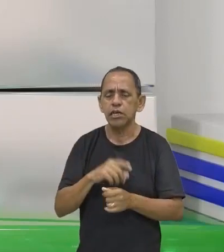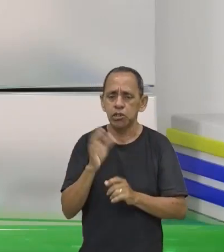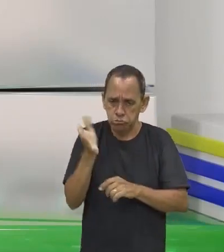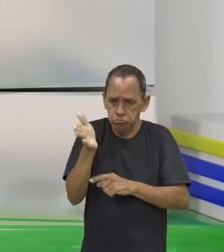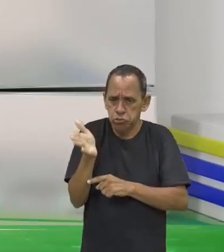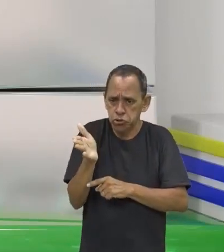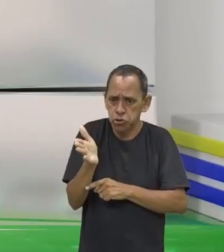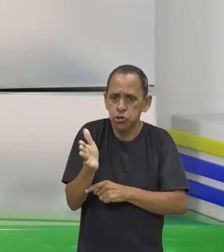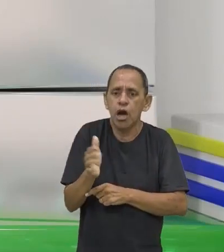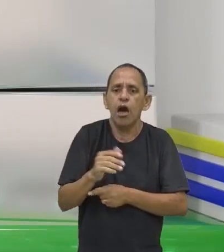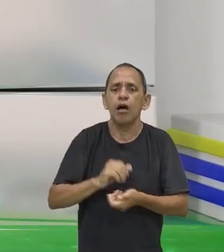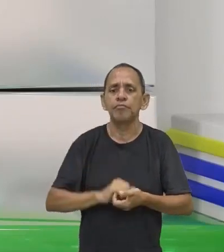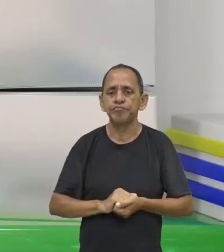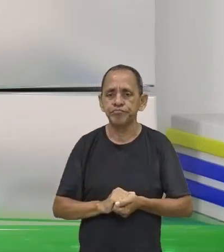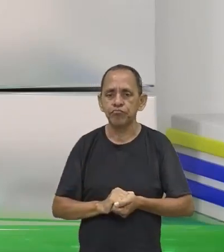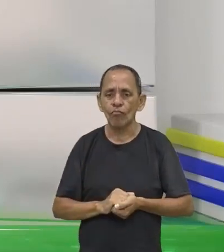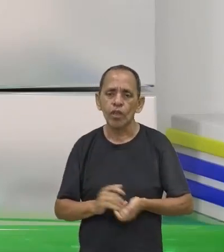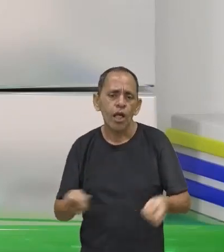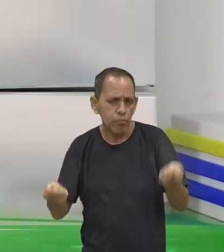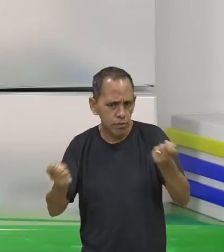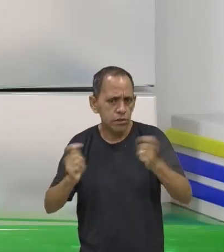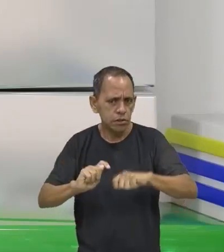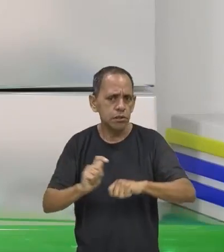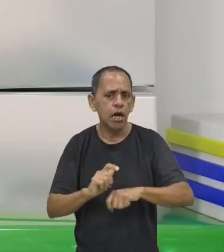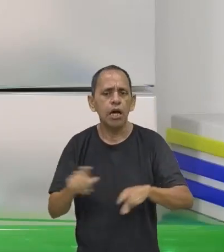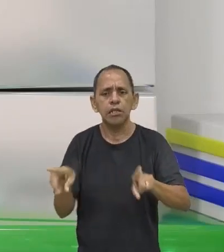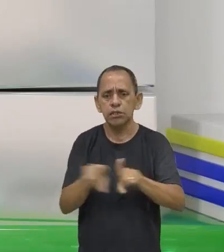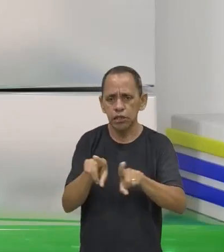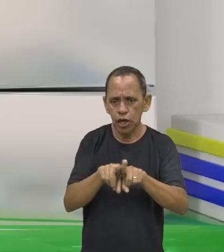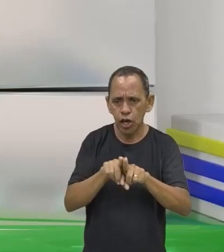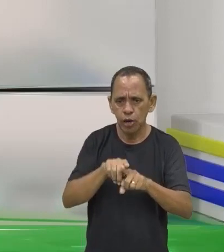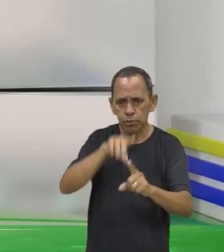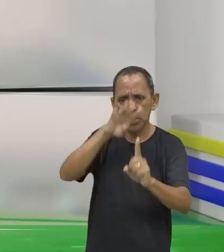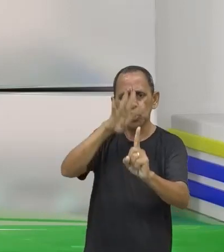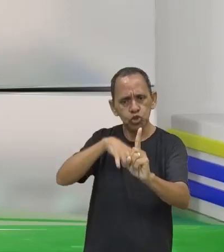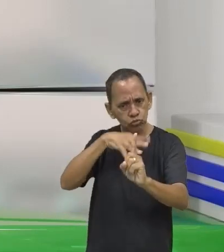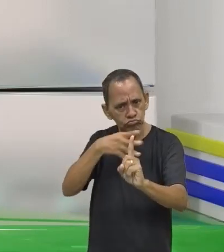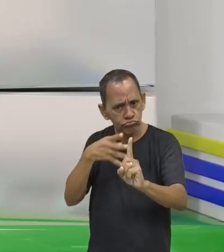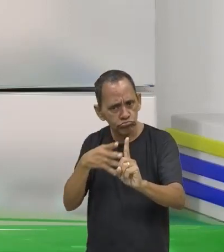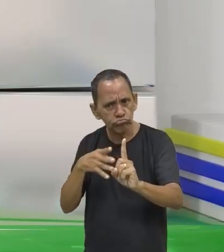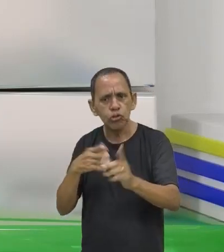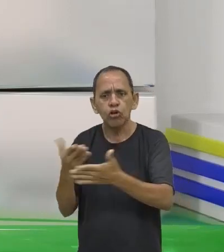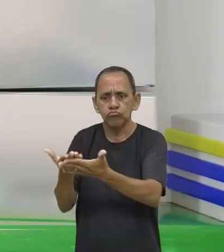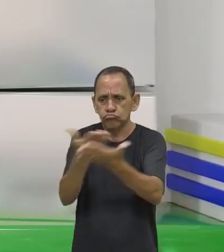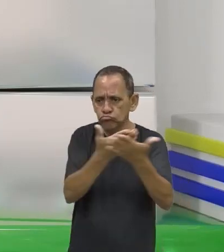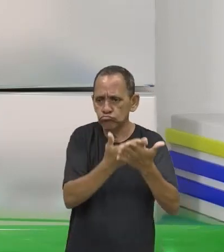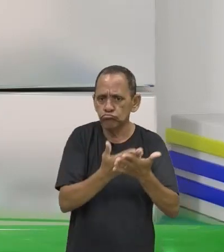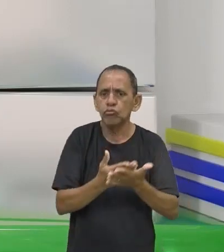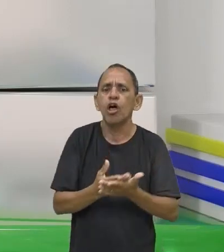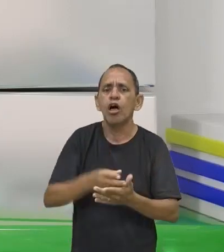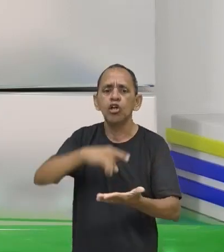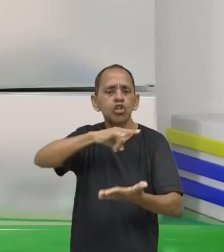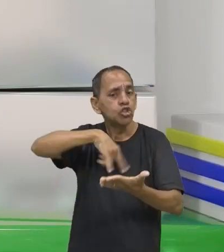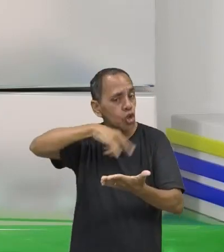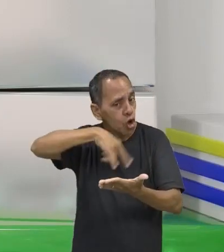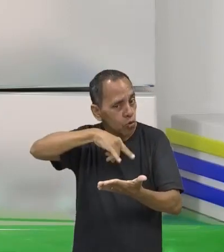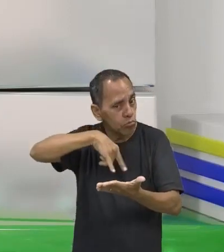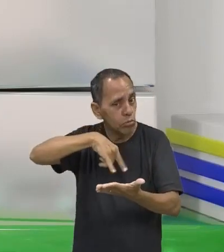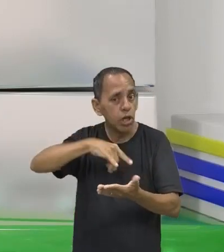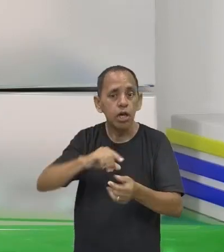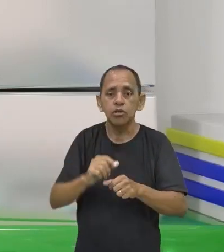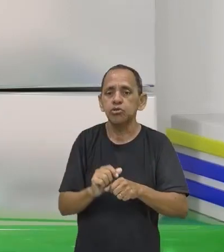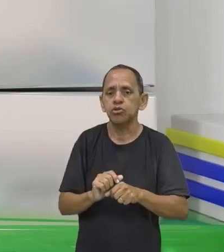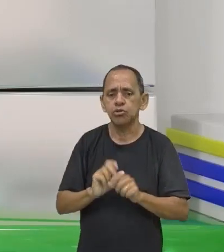cronograma de sequência de aula, como os planos de aula, enfim, todos os outros documentos, eles partem daqui, por isso